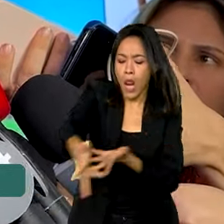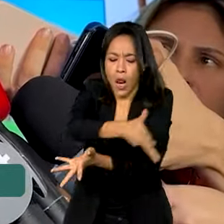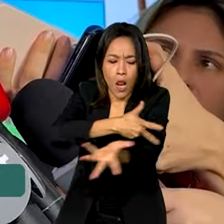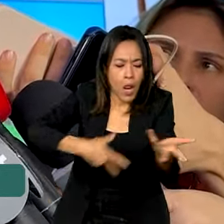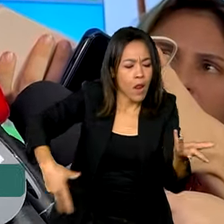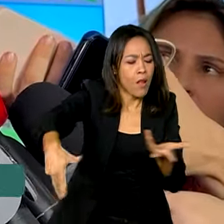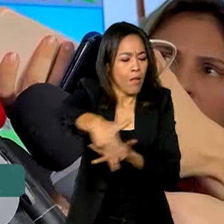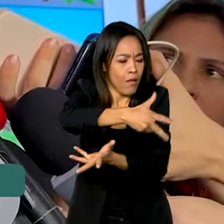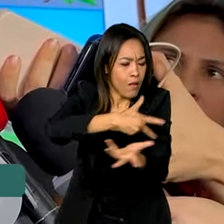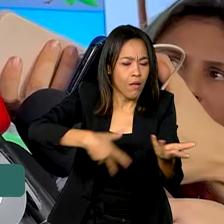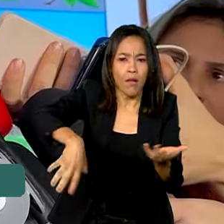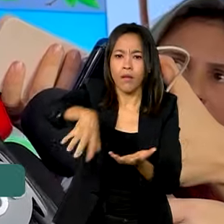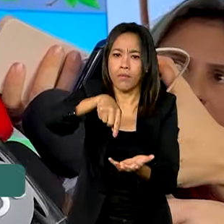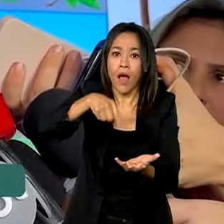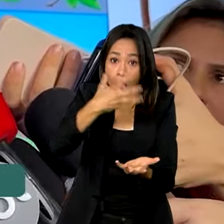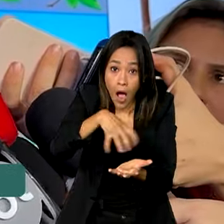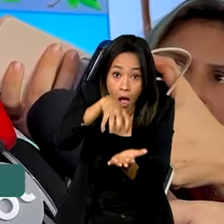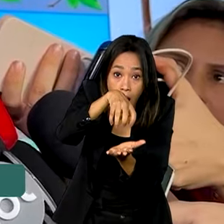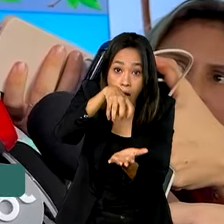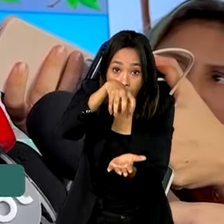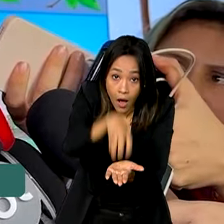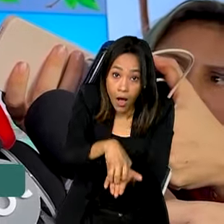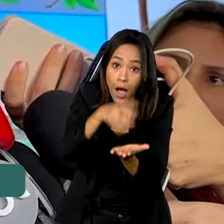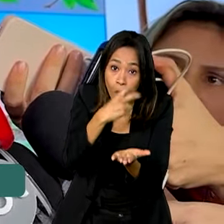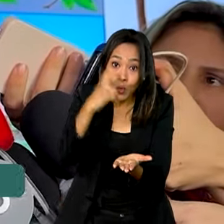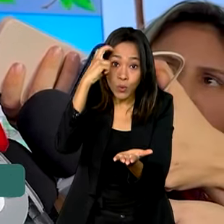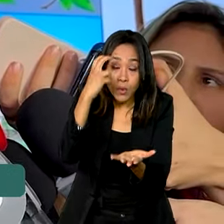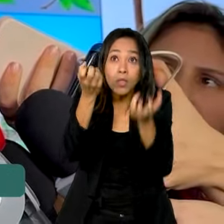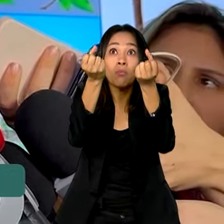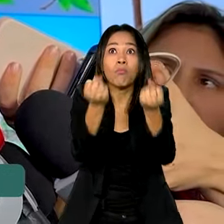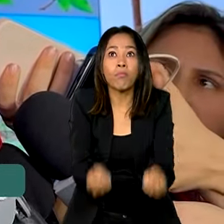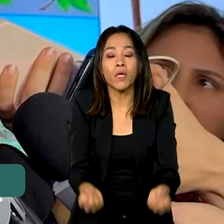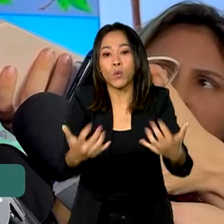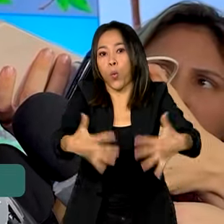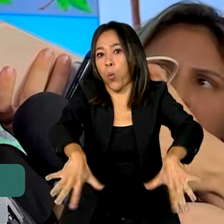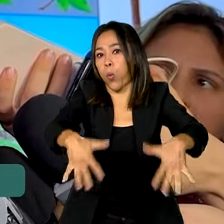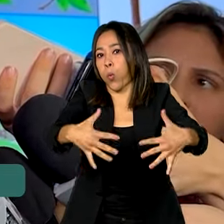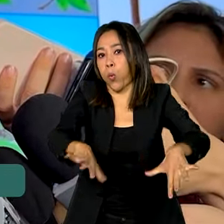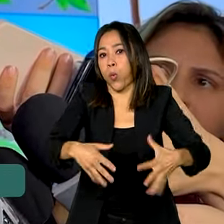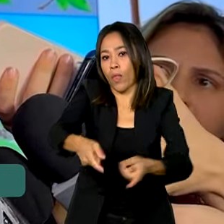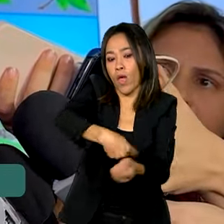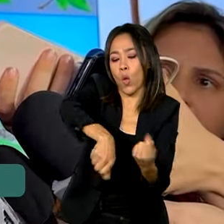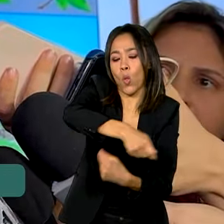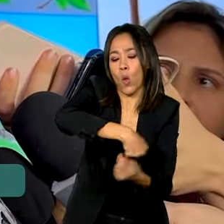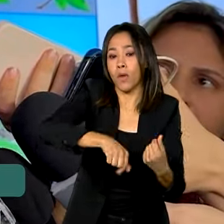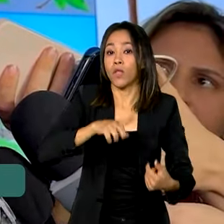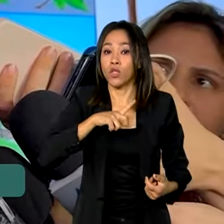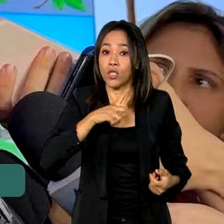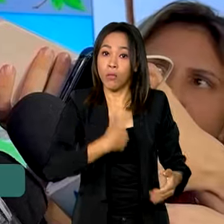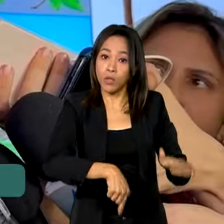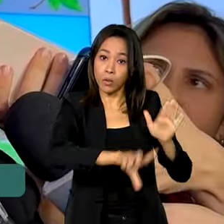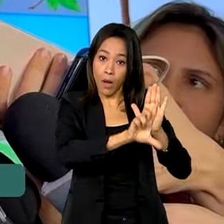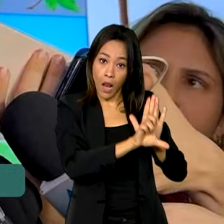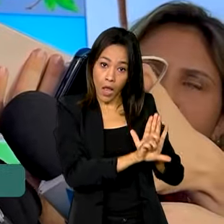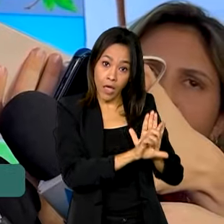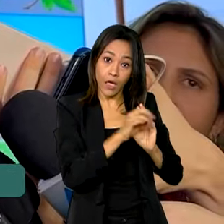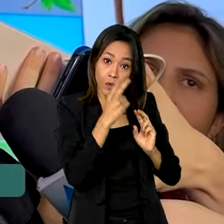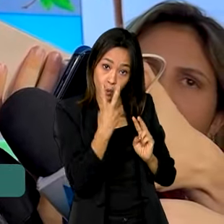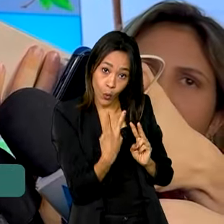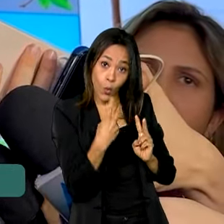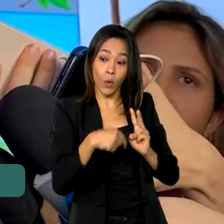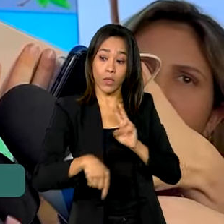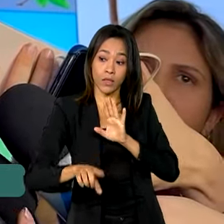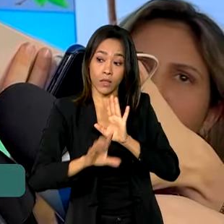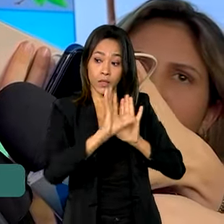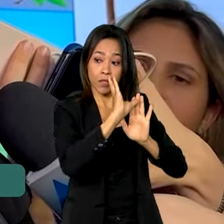produção a cultura tem um peso muito grande também na economia hoje através da Lei audir Blan e a Lei Paulo Gustavo do